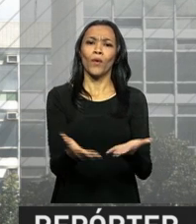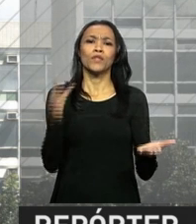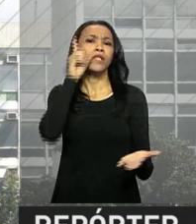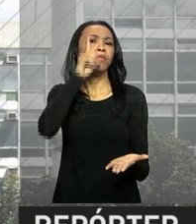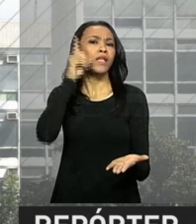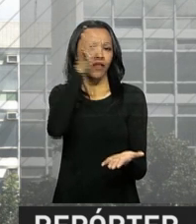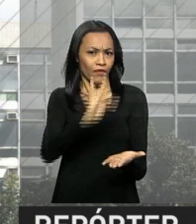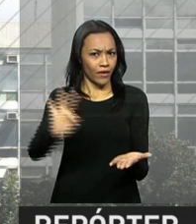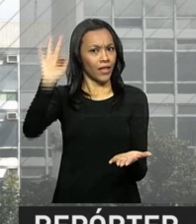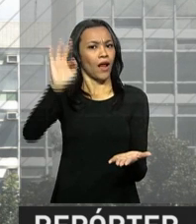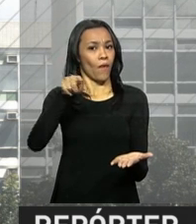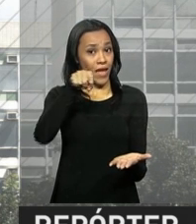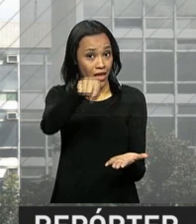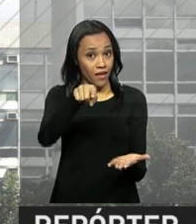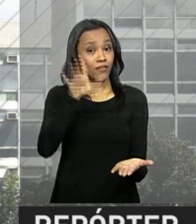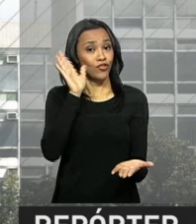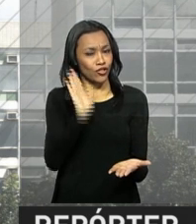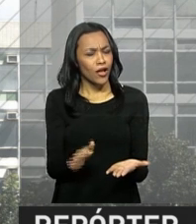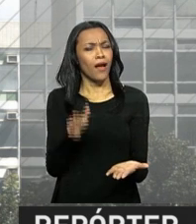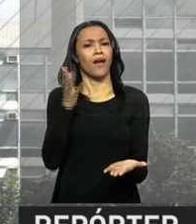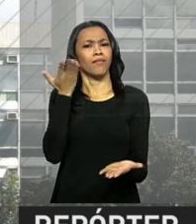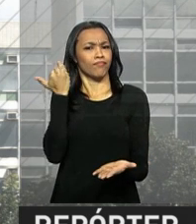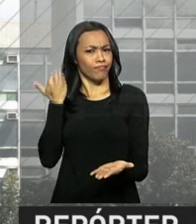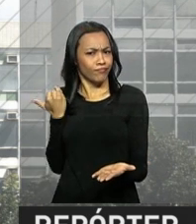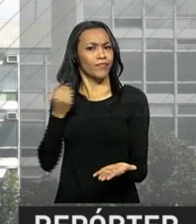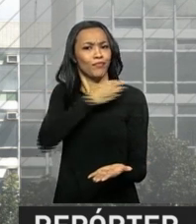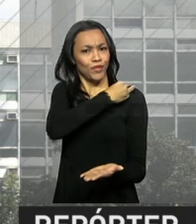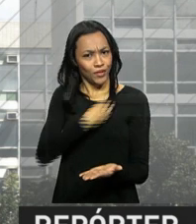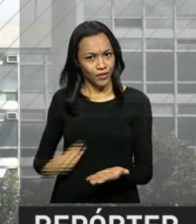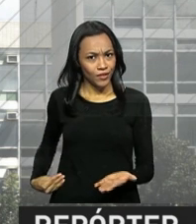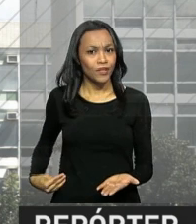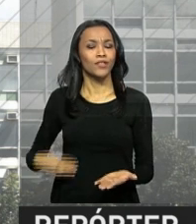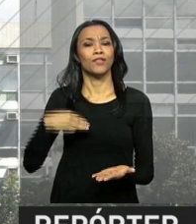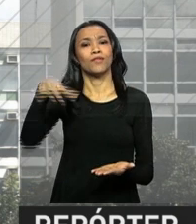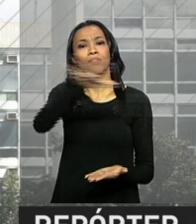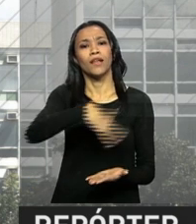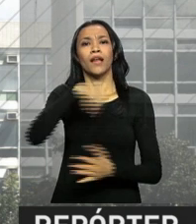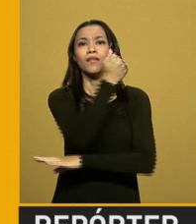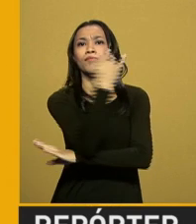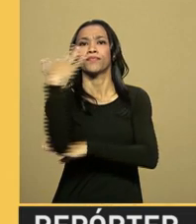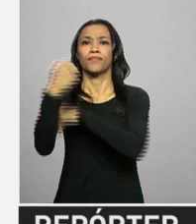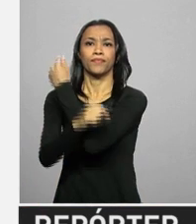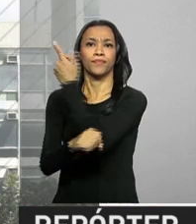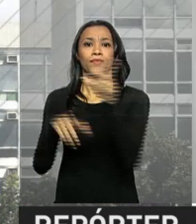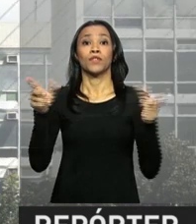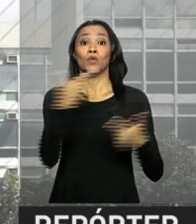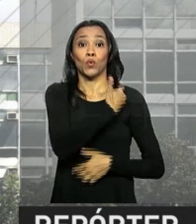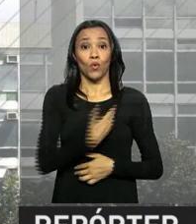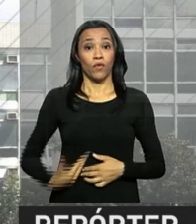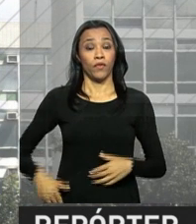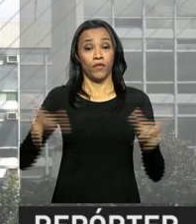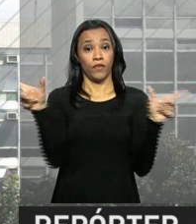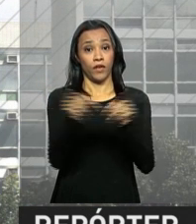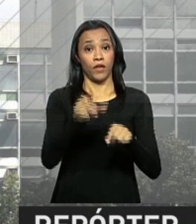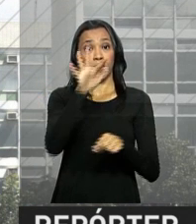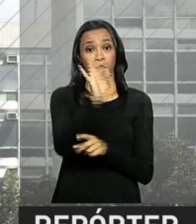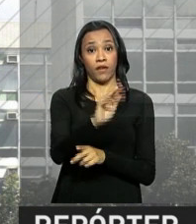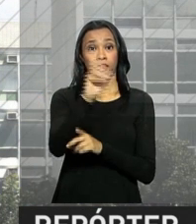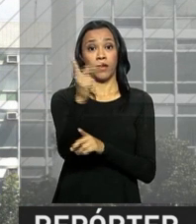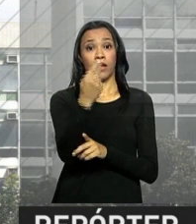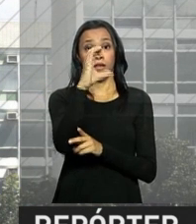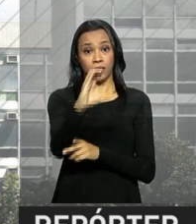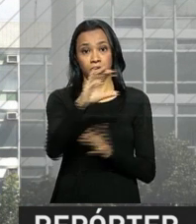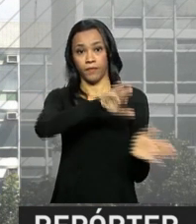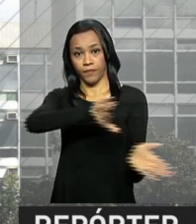pelo estado. Sarney Filho já foi ministro do Meio Ambiente no governo Fernando Henrique Cardoso. Já no Ministério das Cidades,